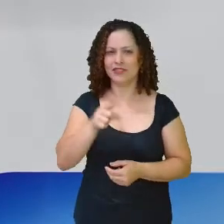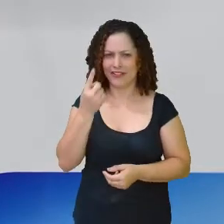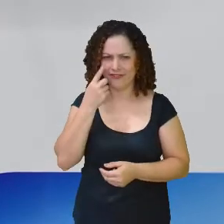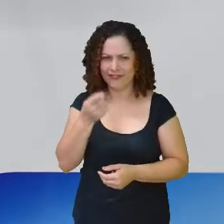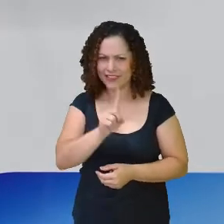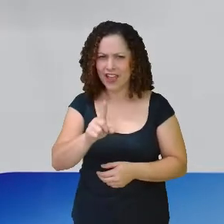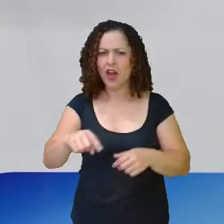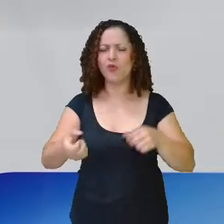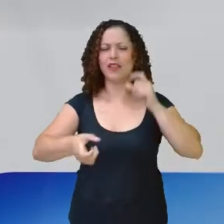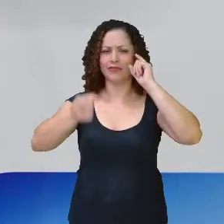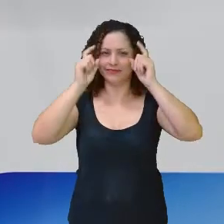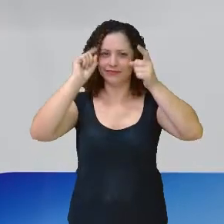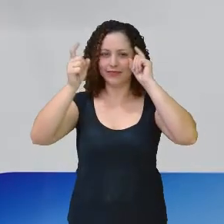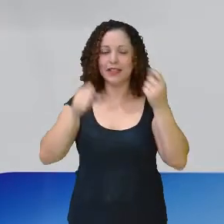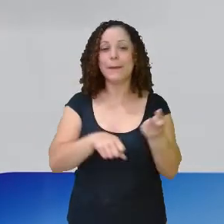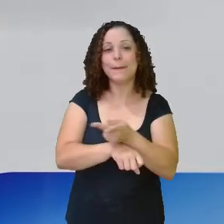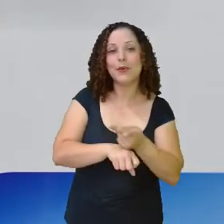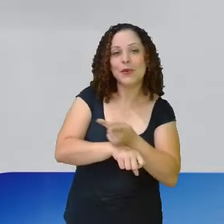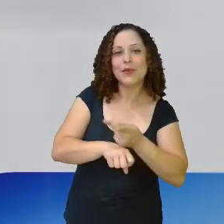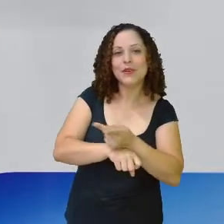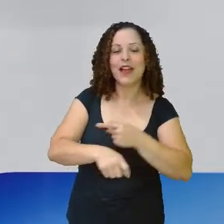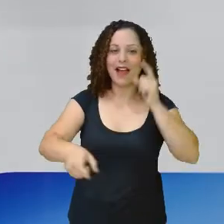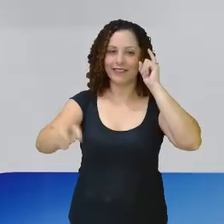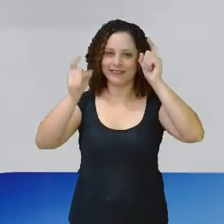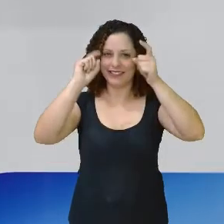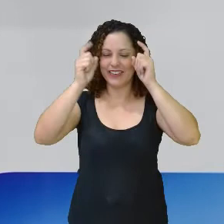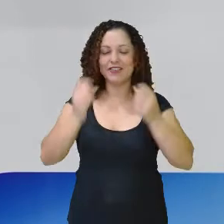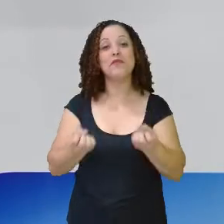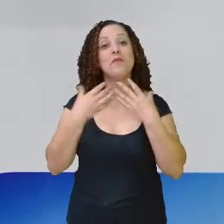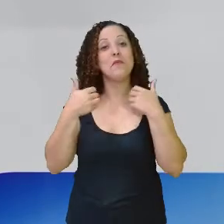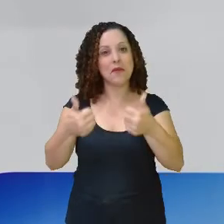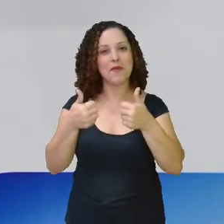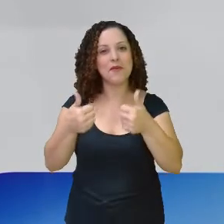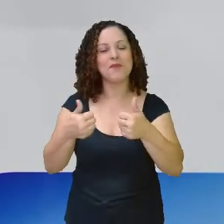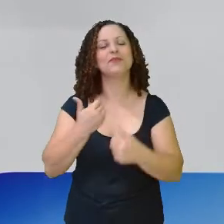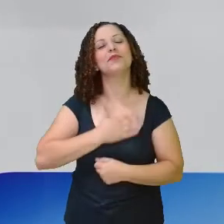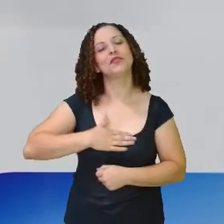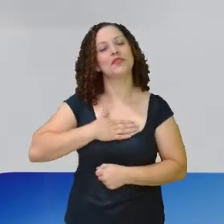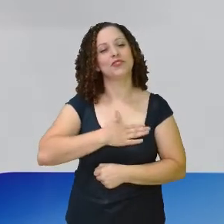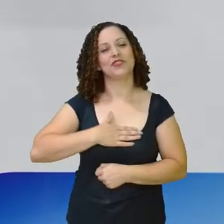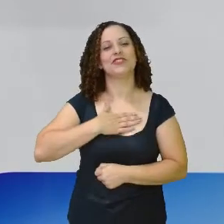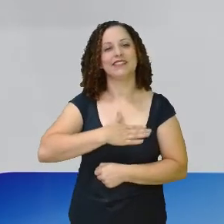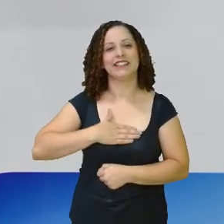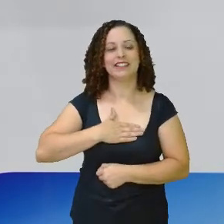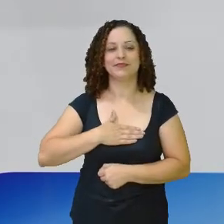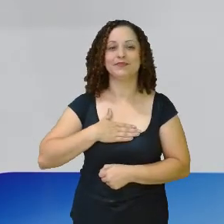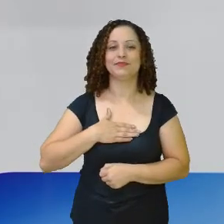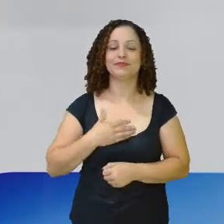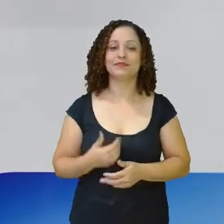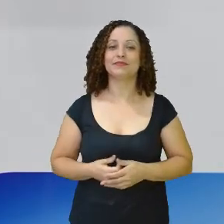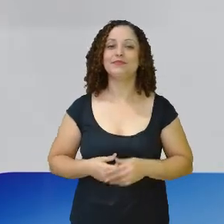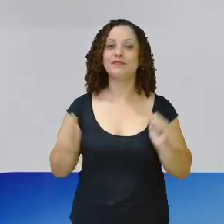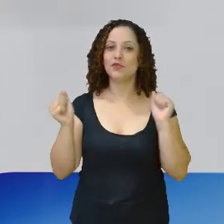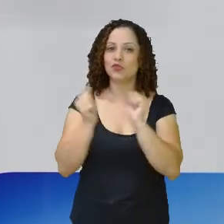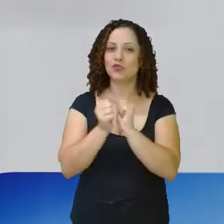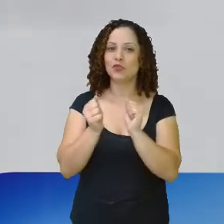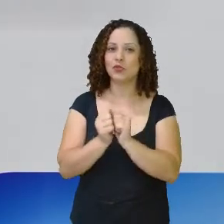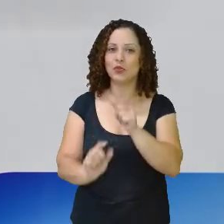o debate? Vai lá assistir o debate. Foi muito bom o debate, gostei bastante. Com as